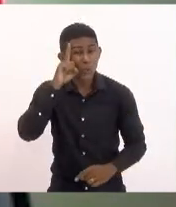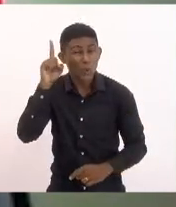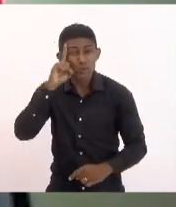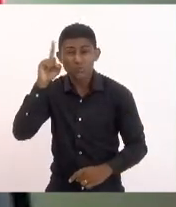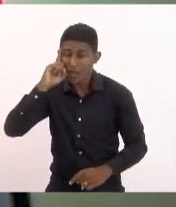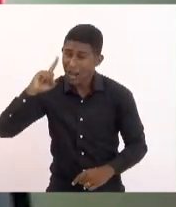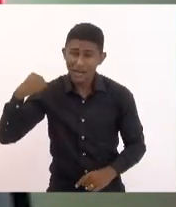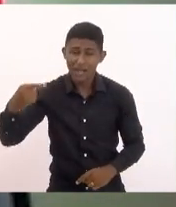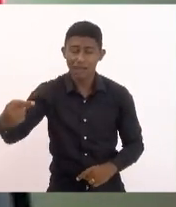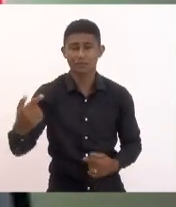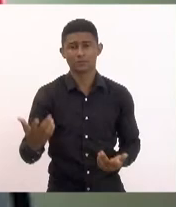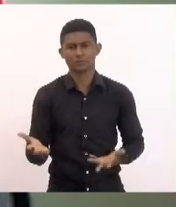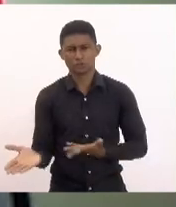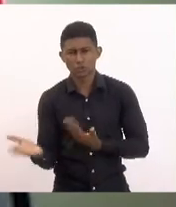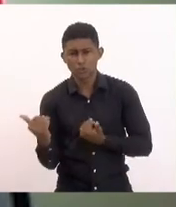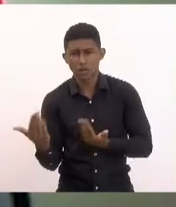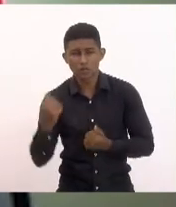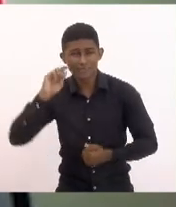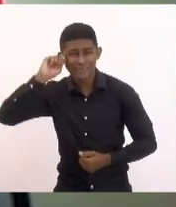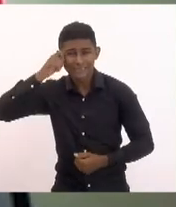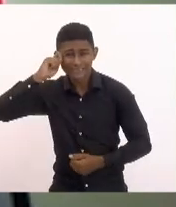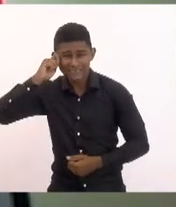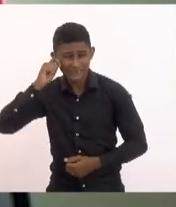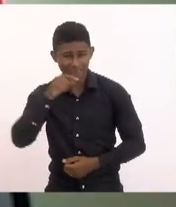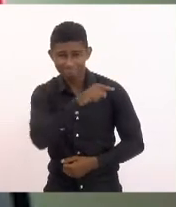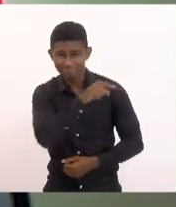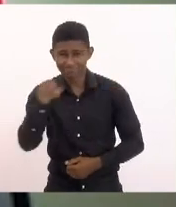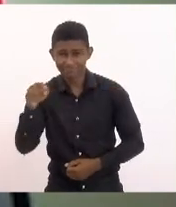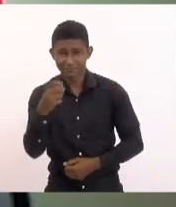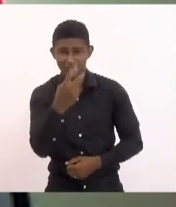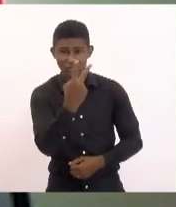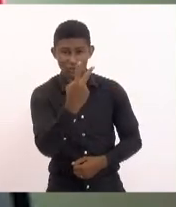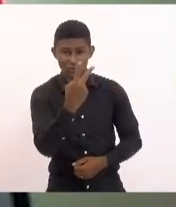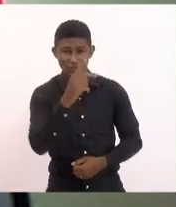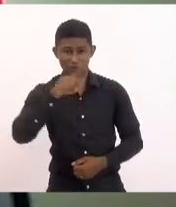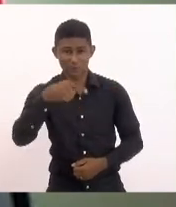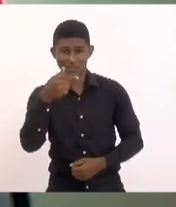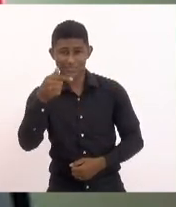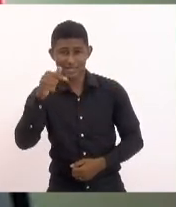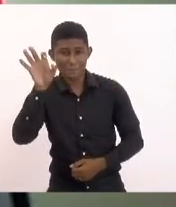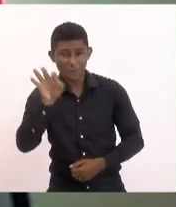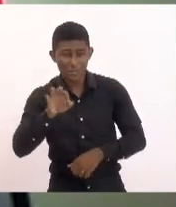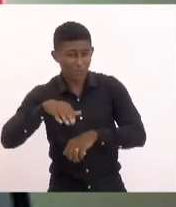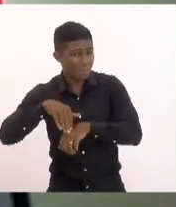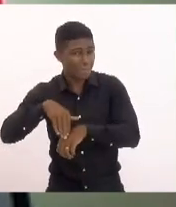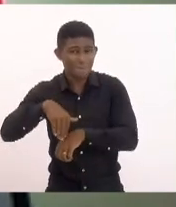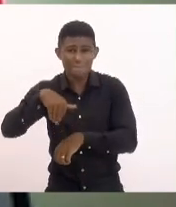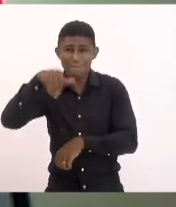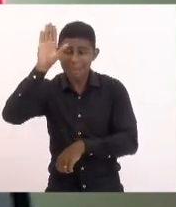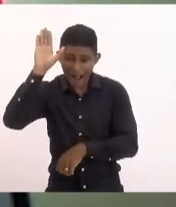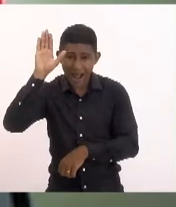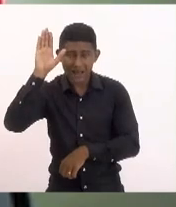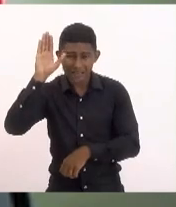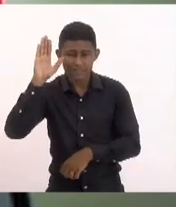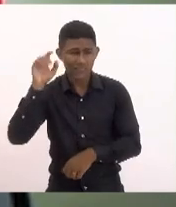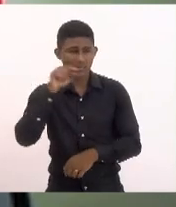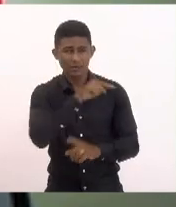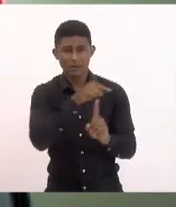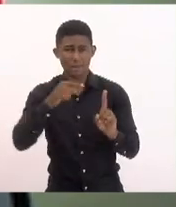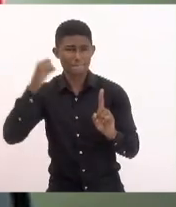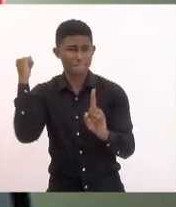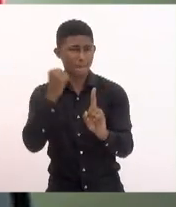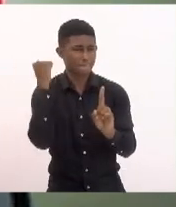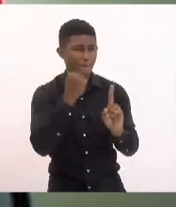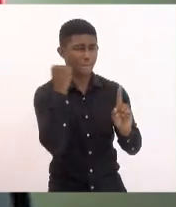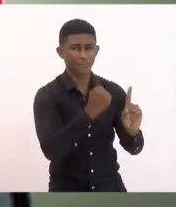Jovens negros possuem 2,7 mais chances de que um jovem branco de sofrer uma